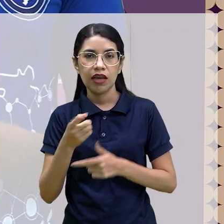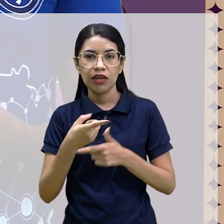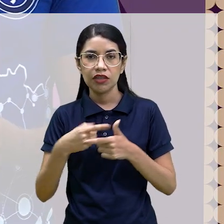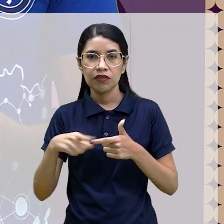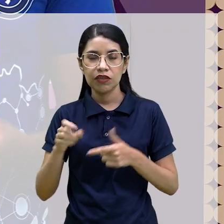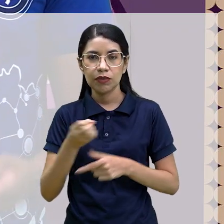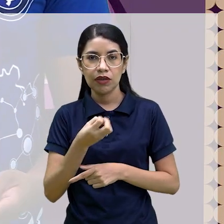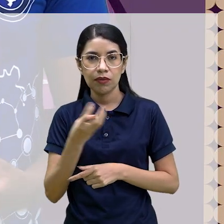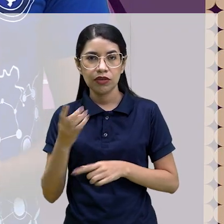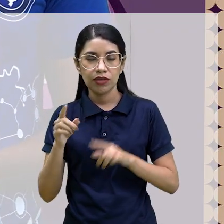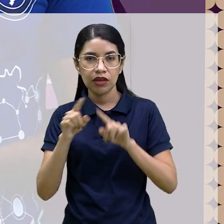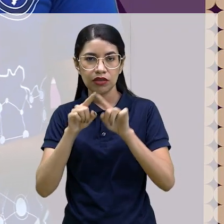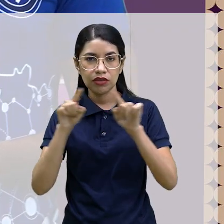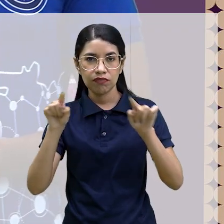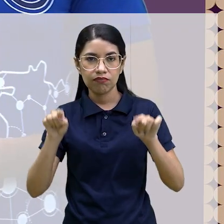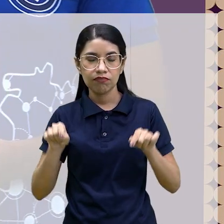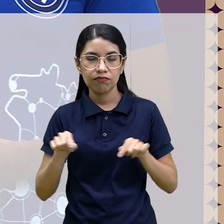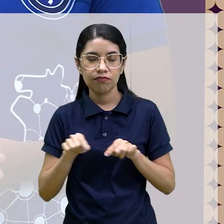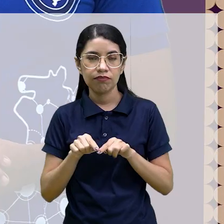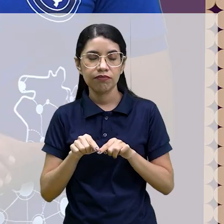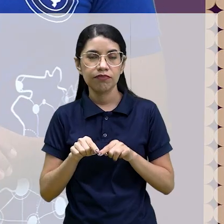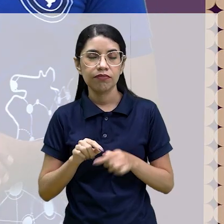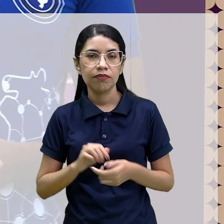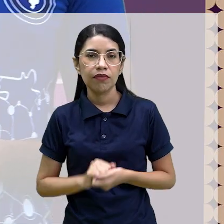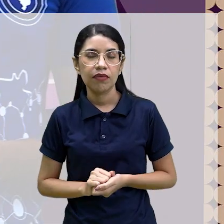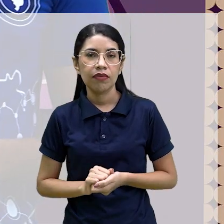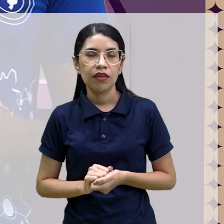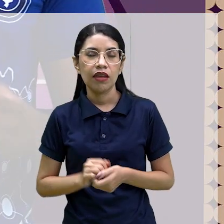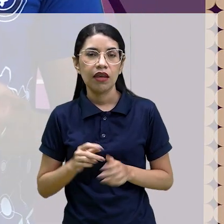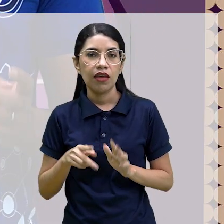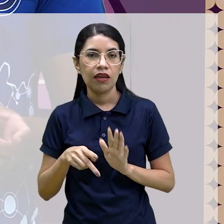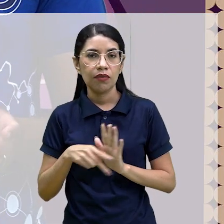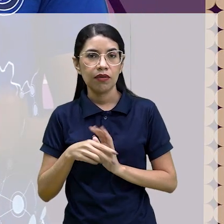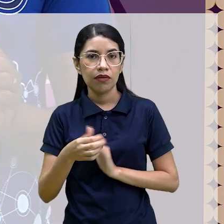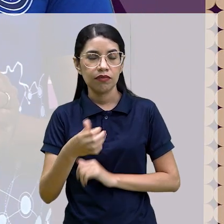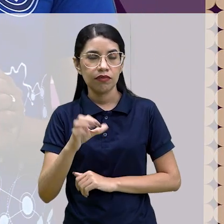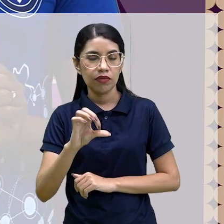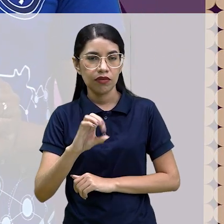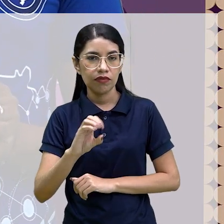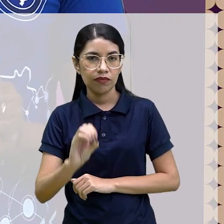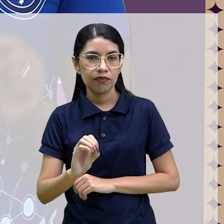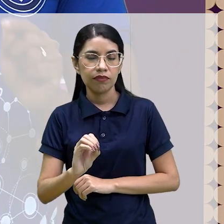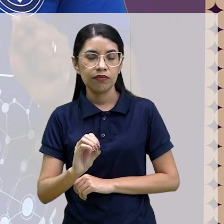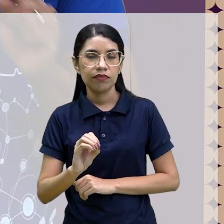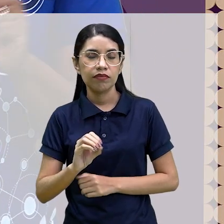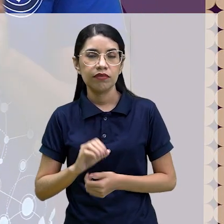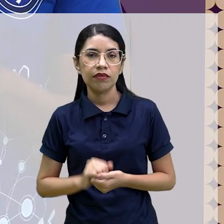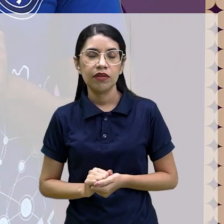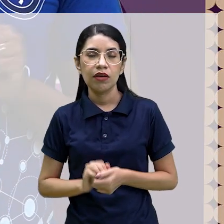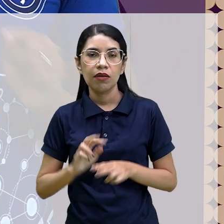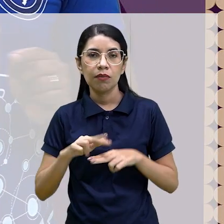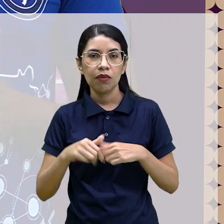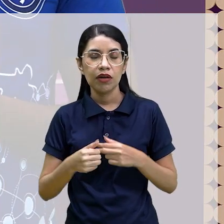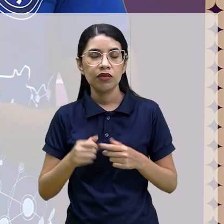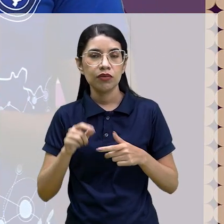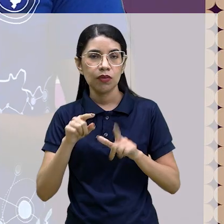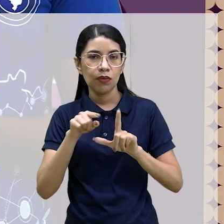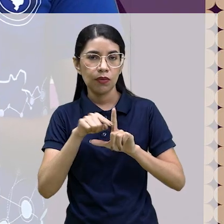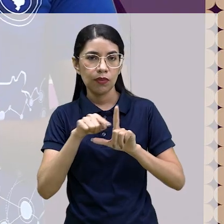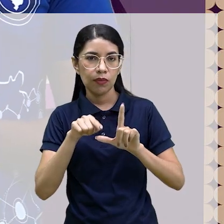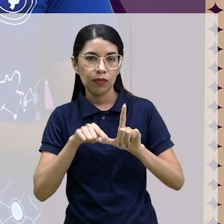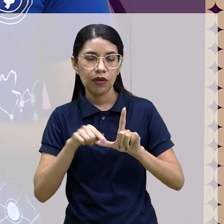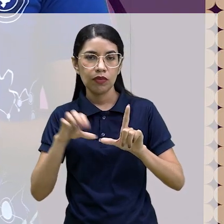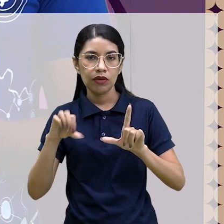nós estamos trabalhando com o quadrado, vai ser igual a 90. Então, por isso que o quadrado, todos os ângulos dele